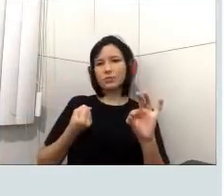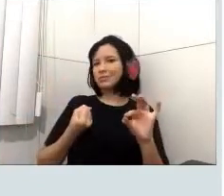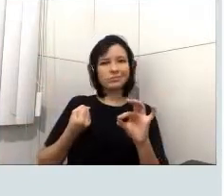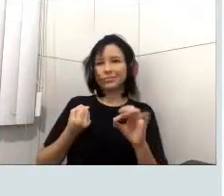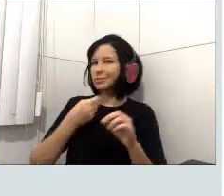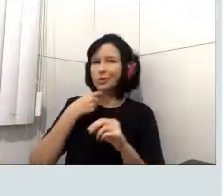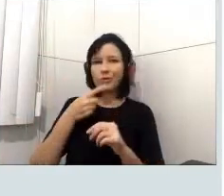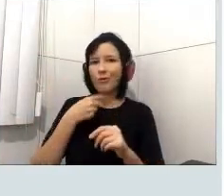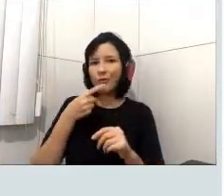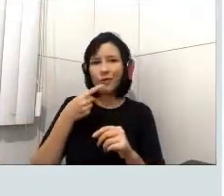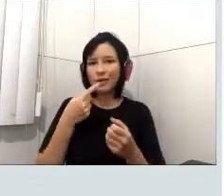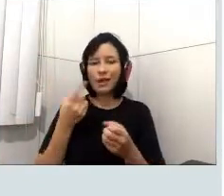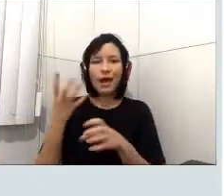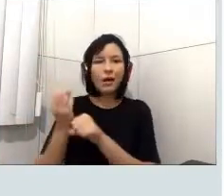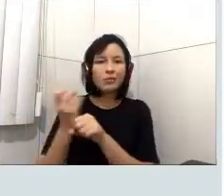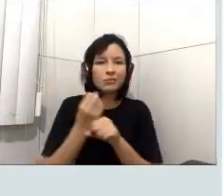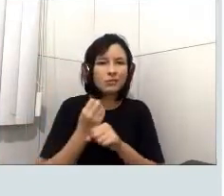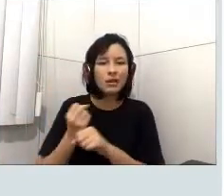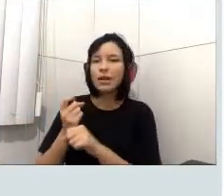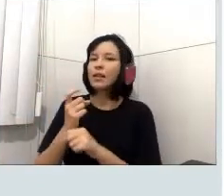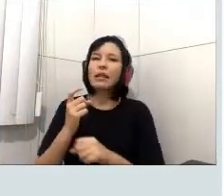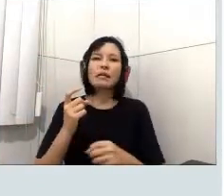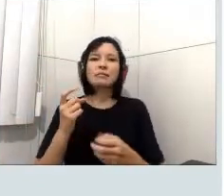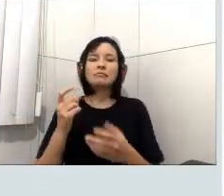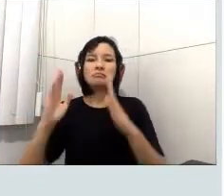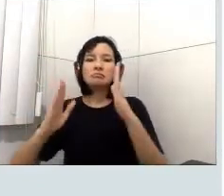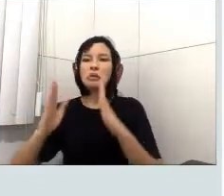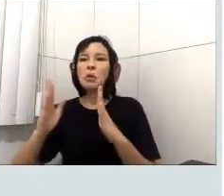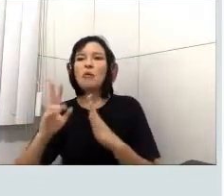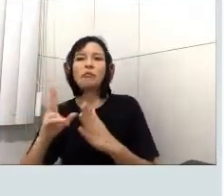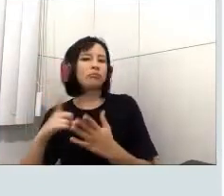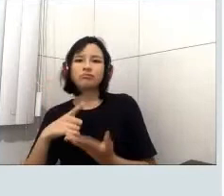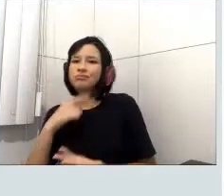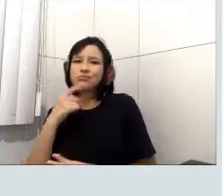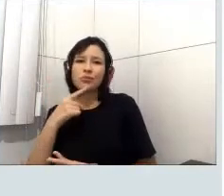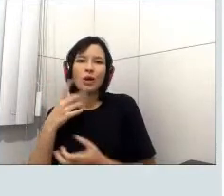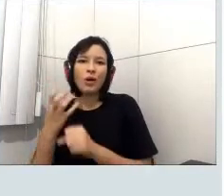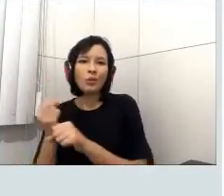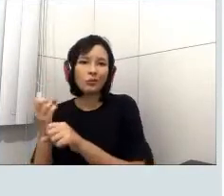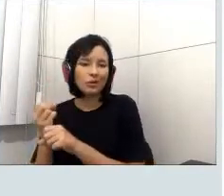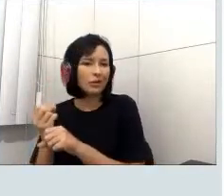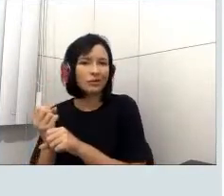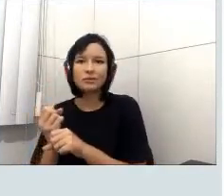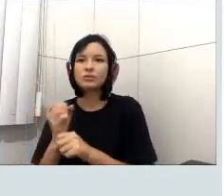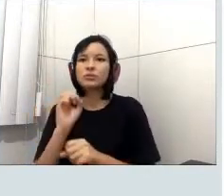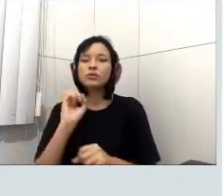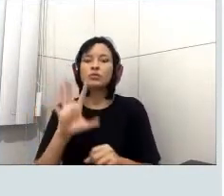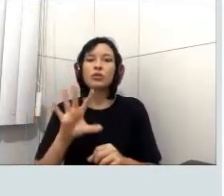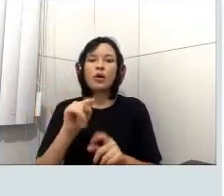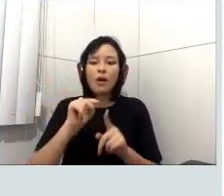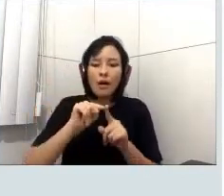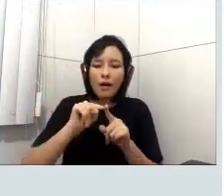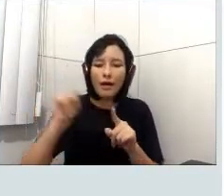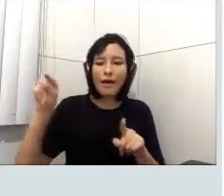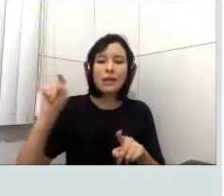como calcularmos a área, o volume, não tem como calcularmos nada disso,